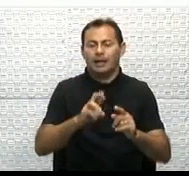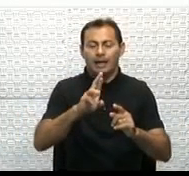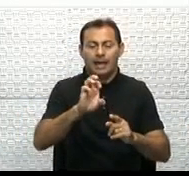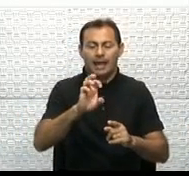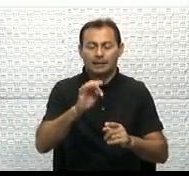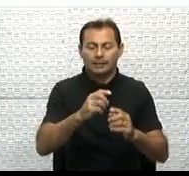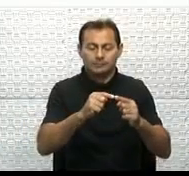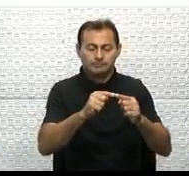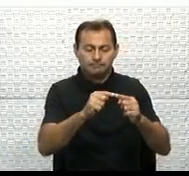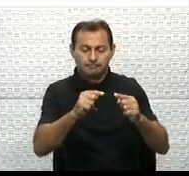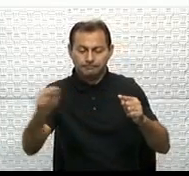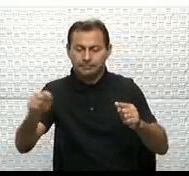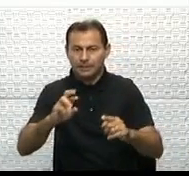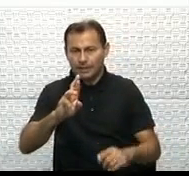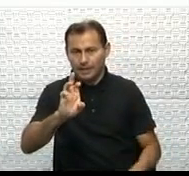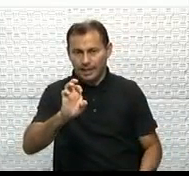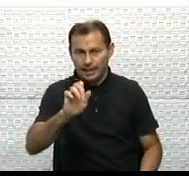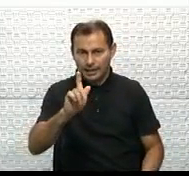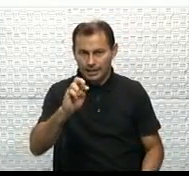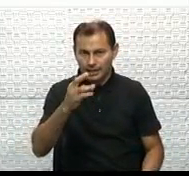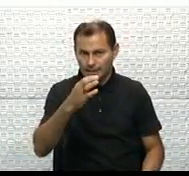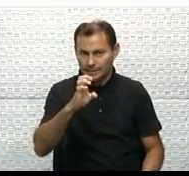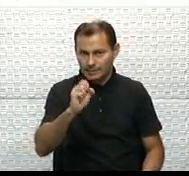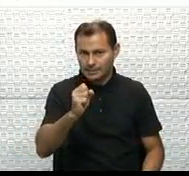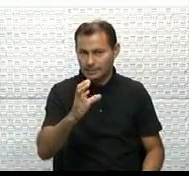de regressão.